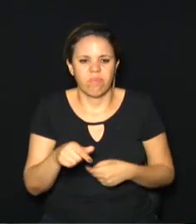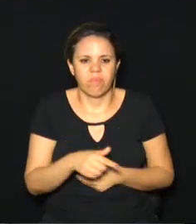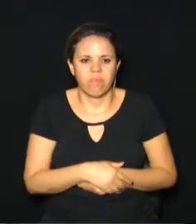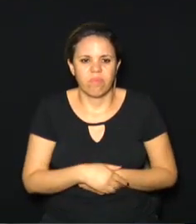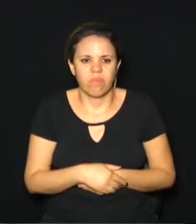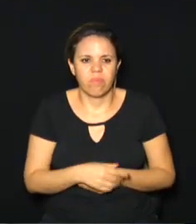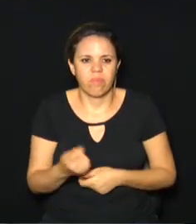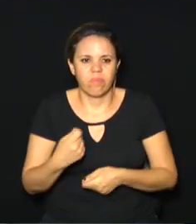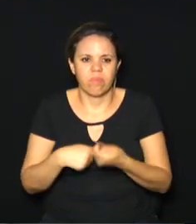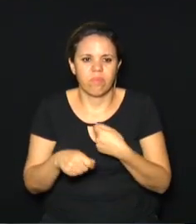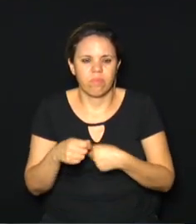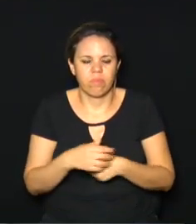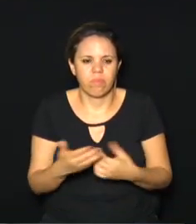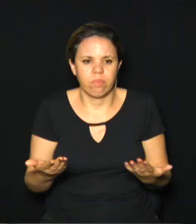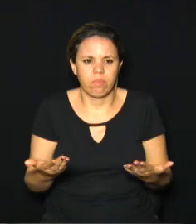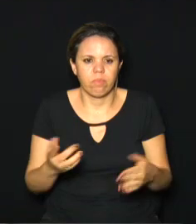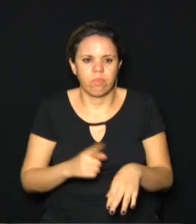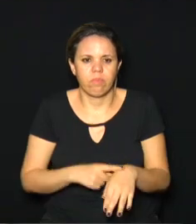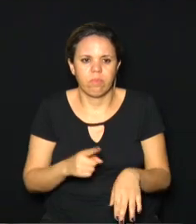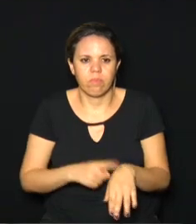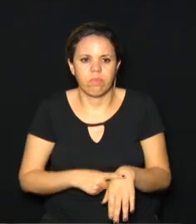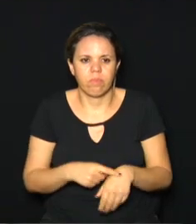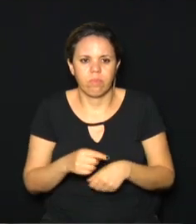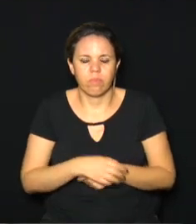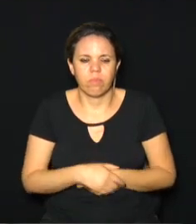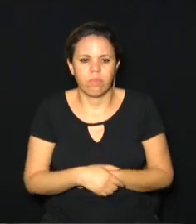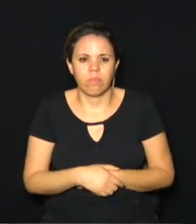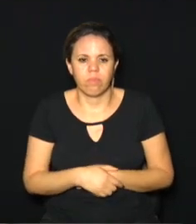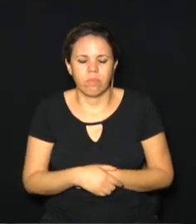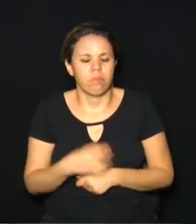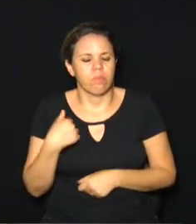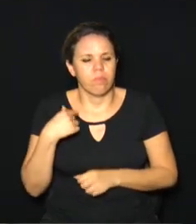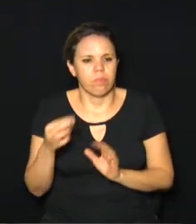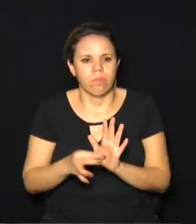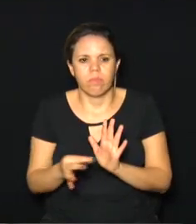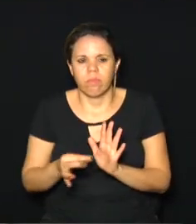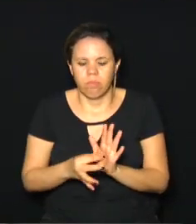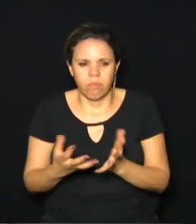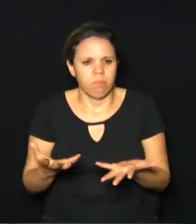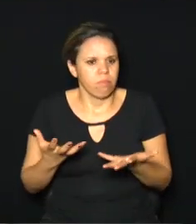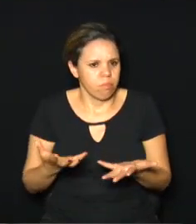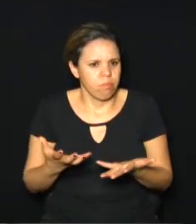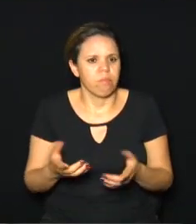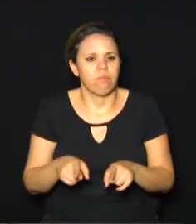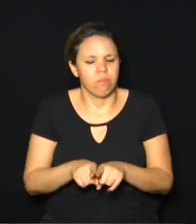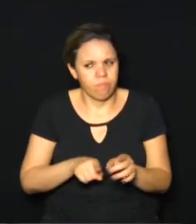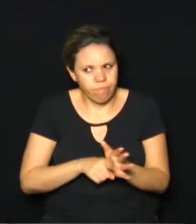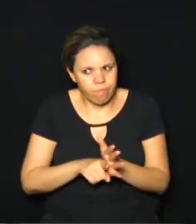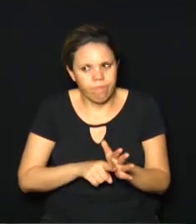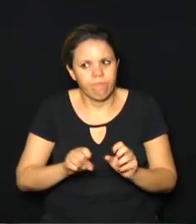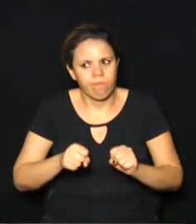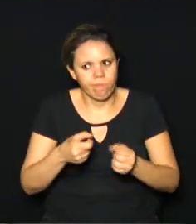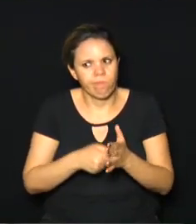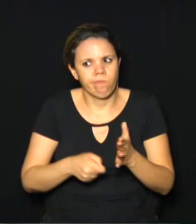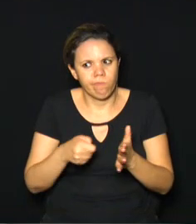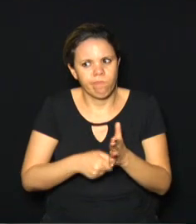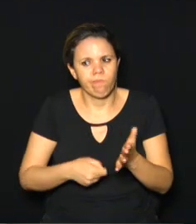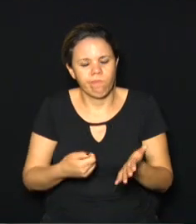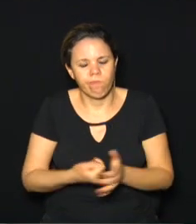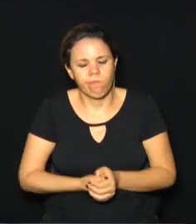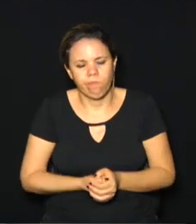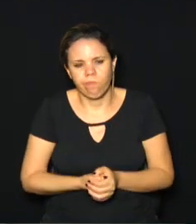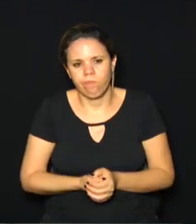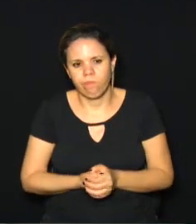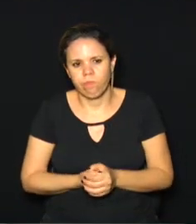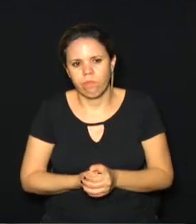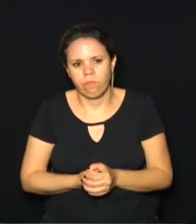a administração nesse momento ela tem que, na minha visão, buscar meios para